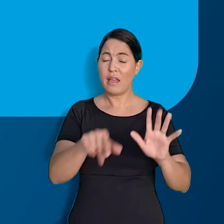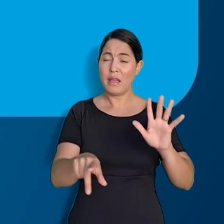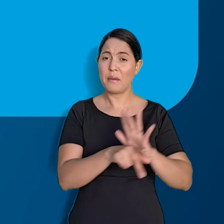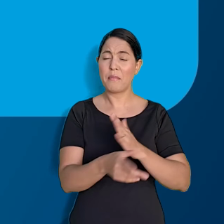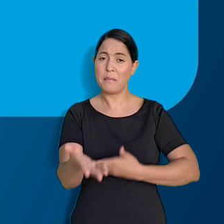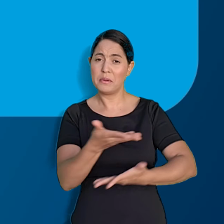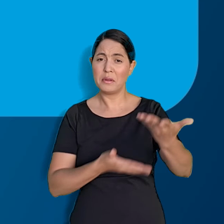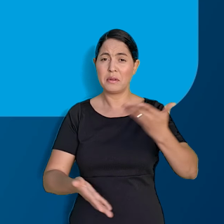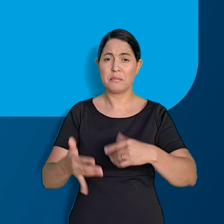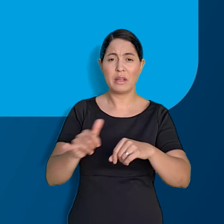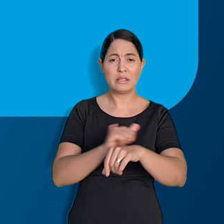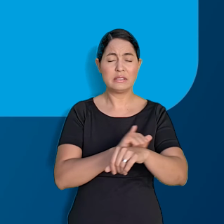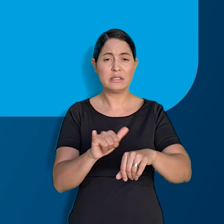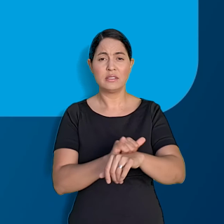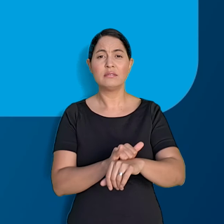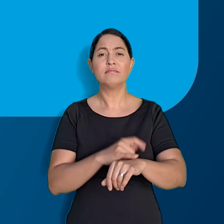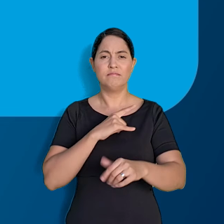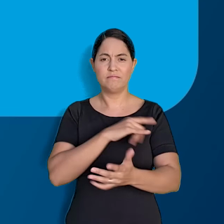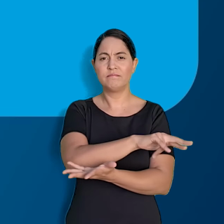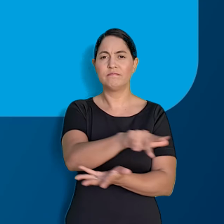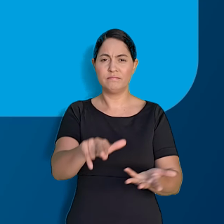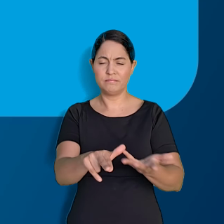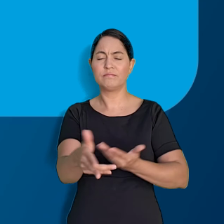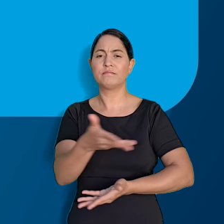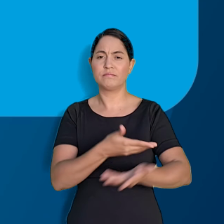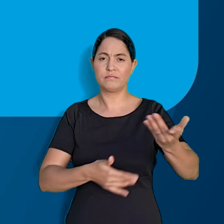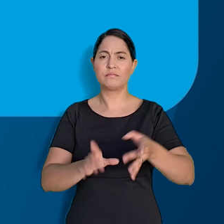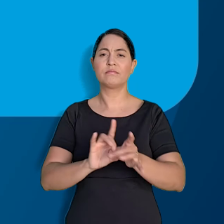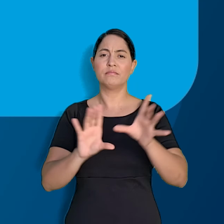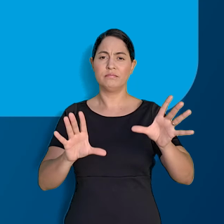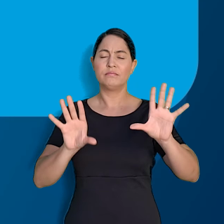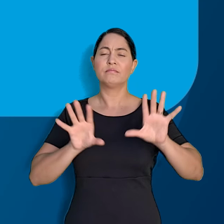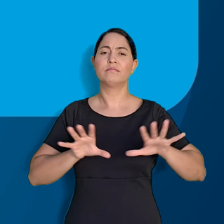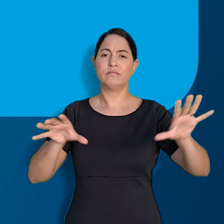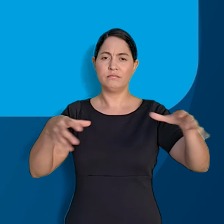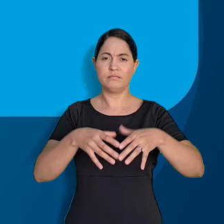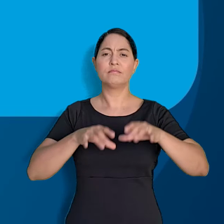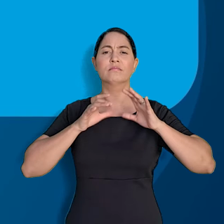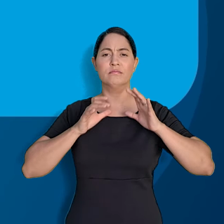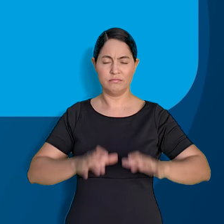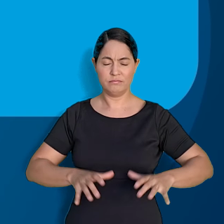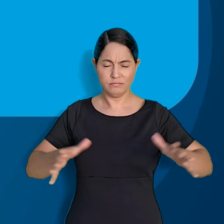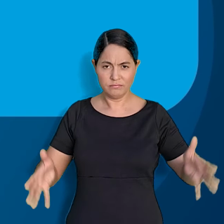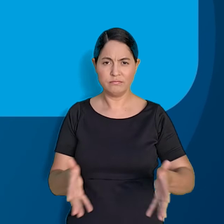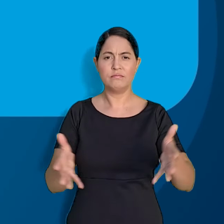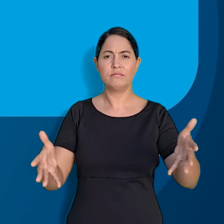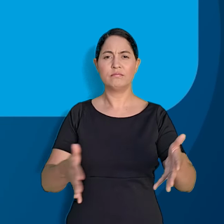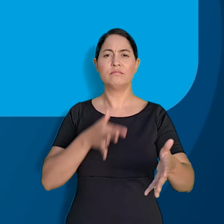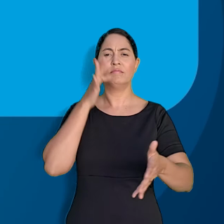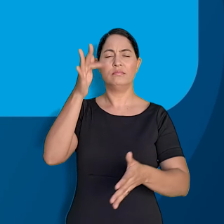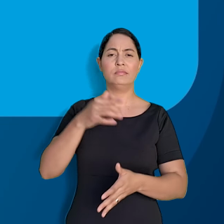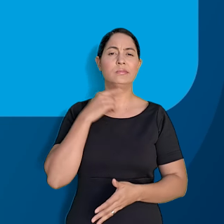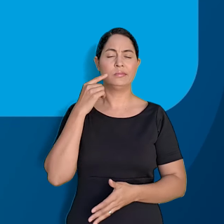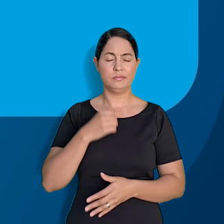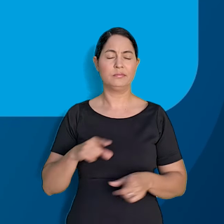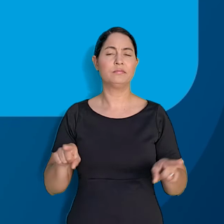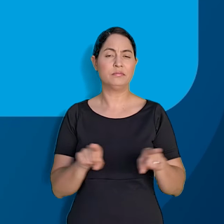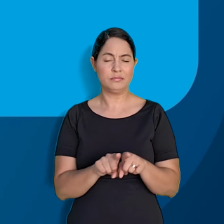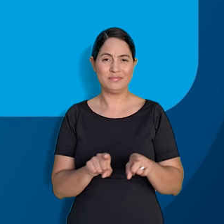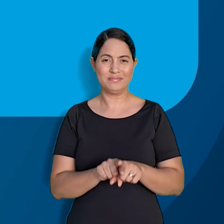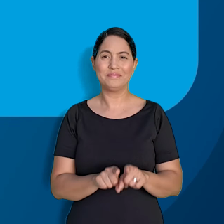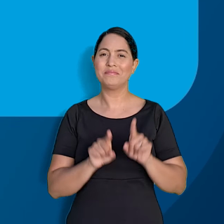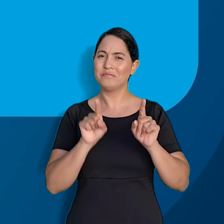e negócios. Em um ambiente plural e democrático, a conferência fortalece a cidadania e impulsiona o futuro da advocacia.